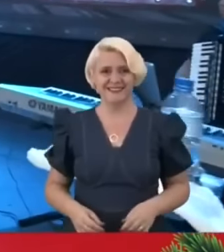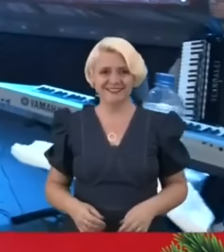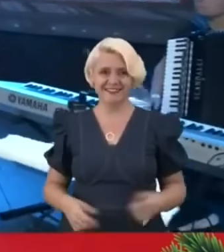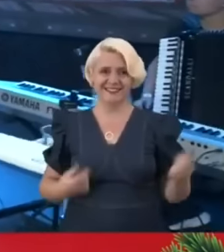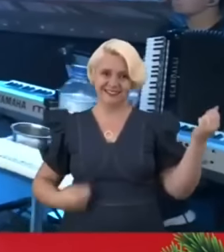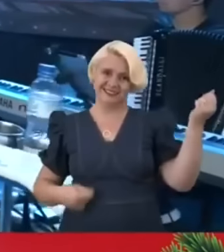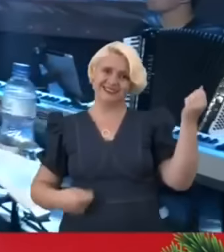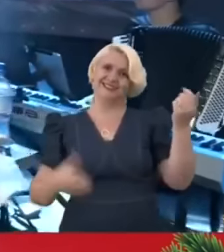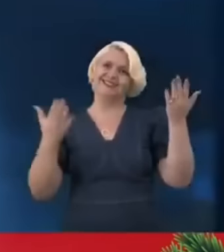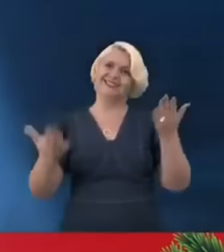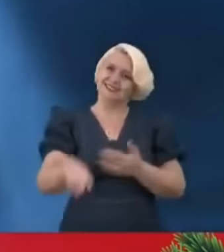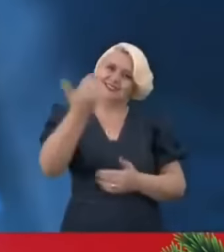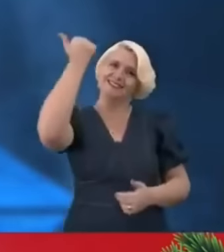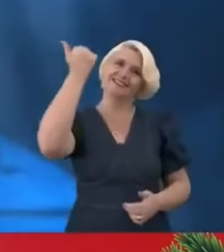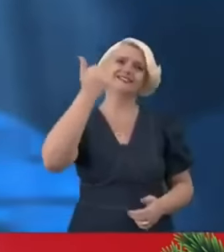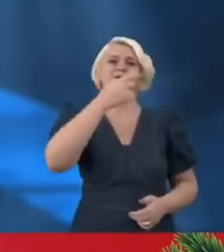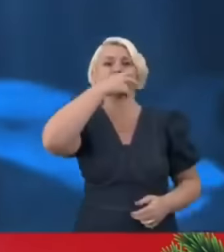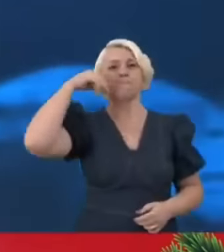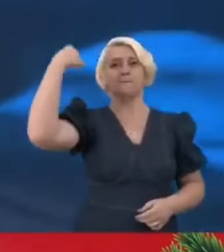homem. Aí,